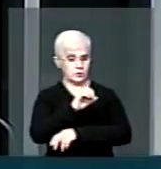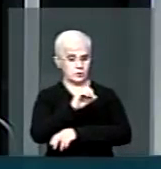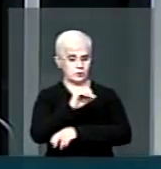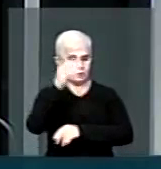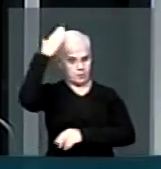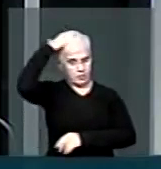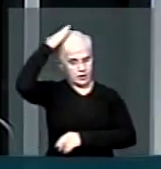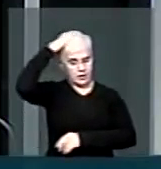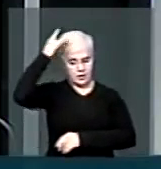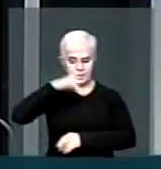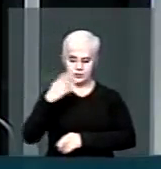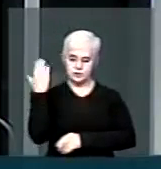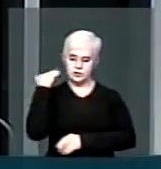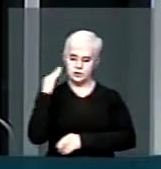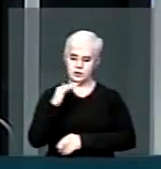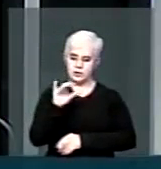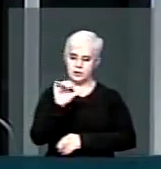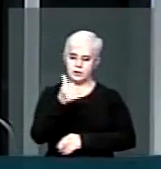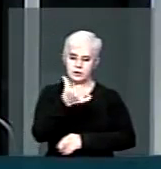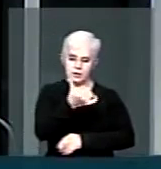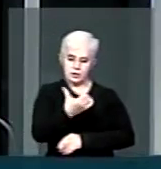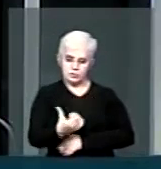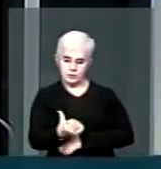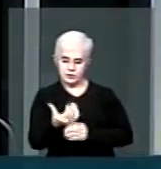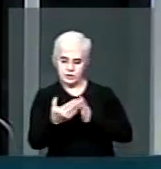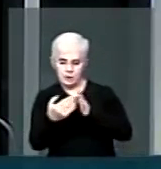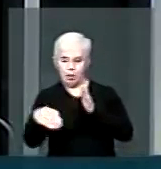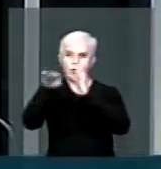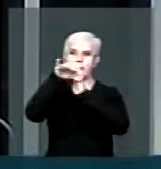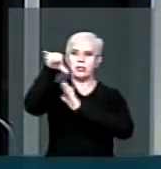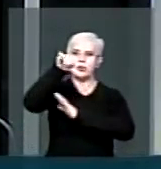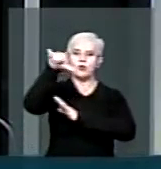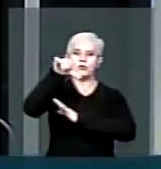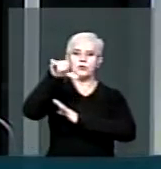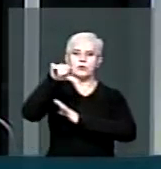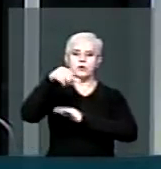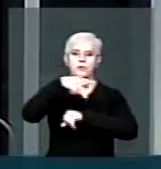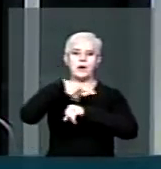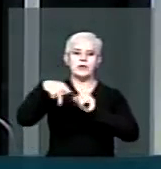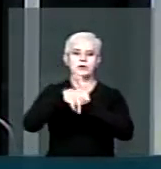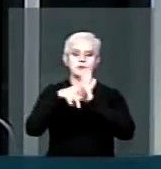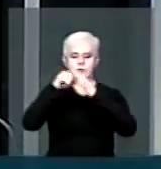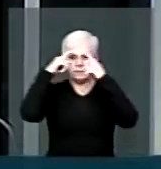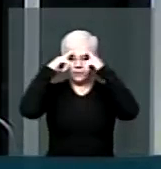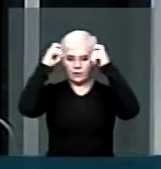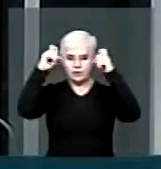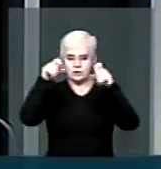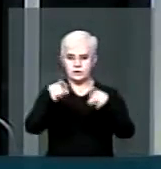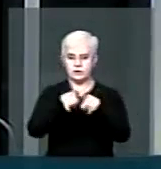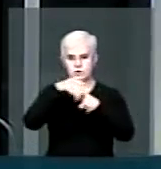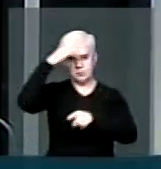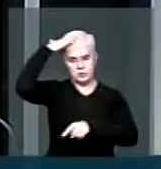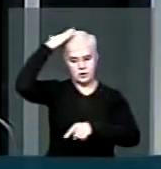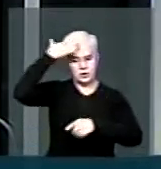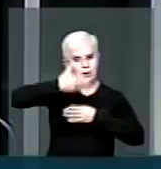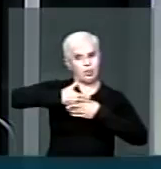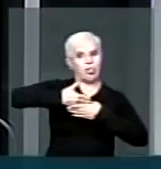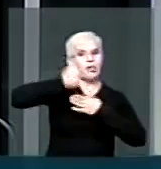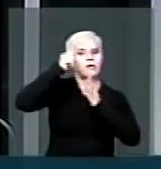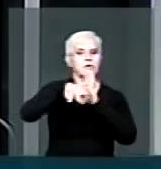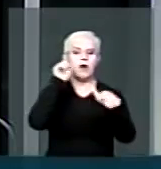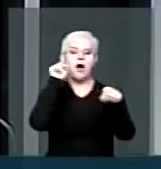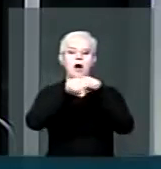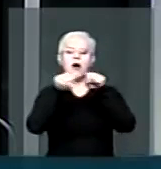da 16ª para a 9ª posição no ranking do mapa da violência. O que puxa os índices do Paraná para cima são os